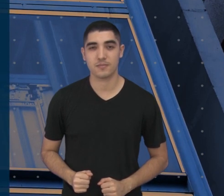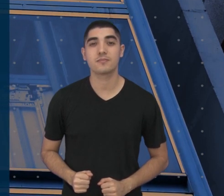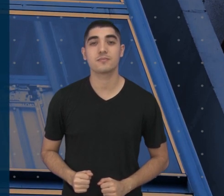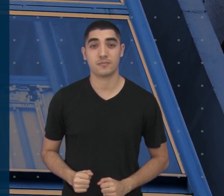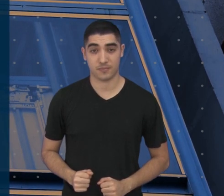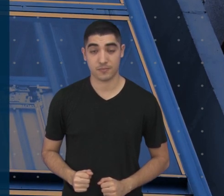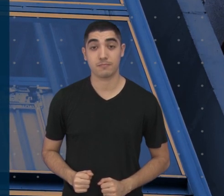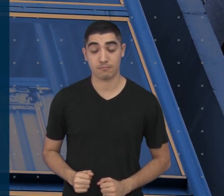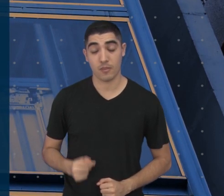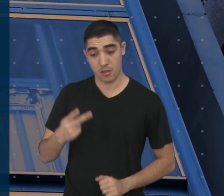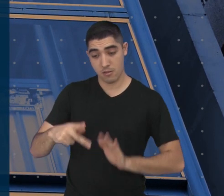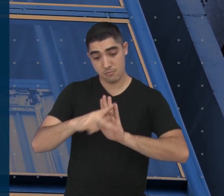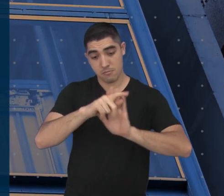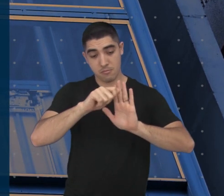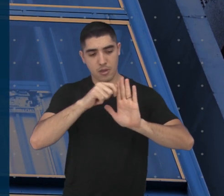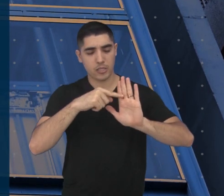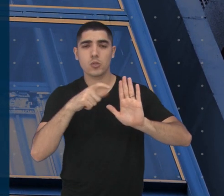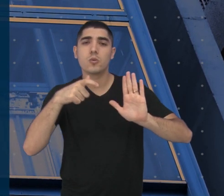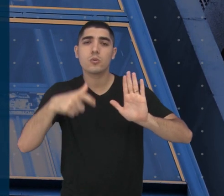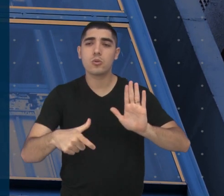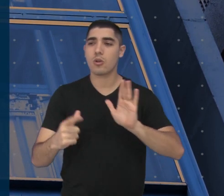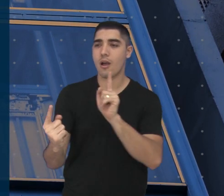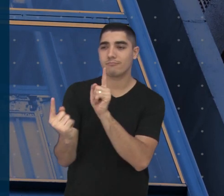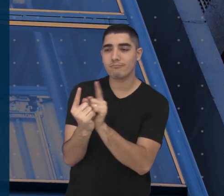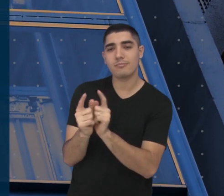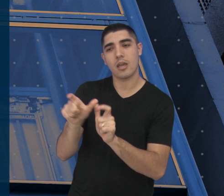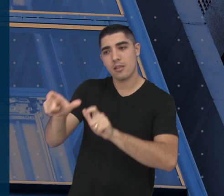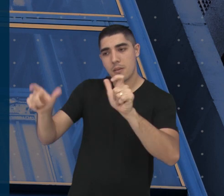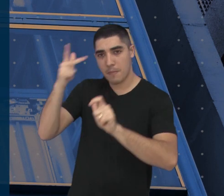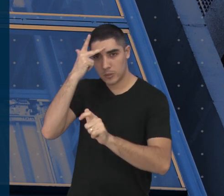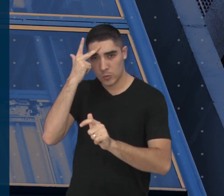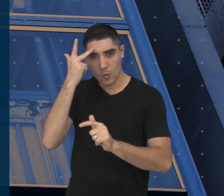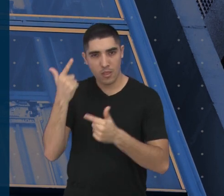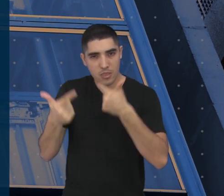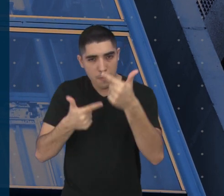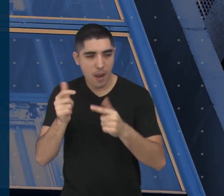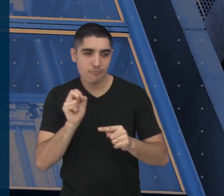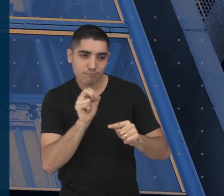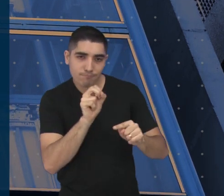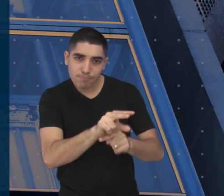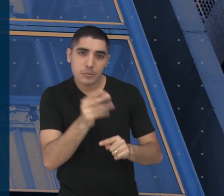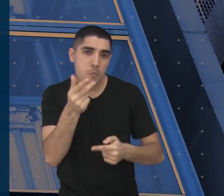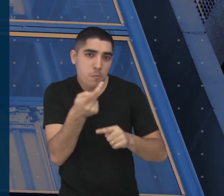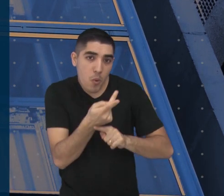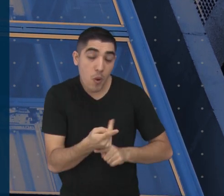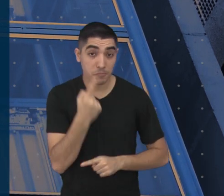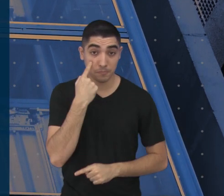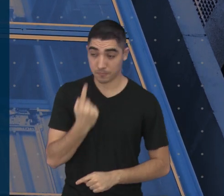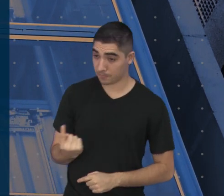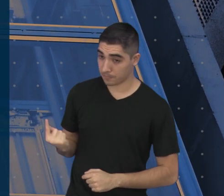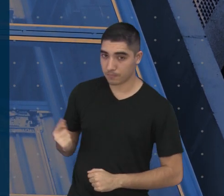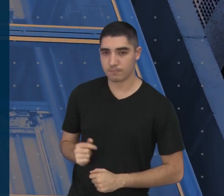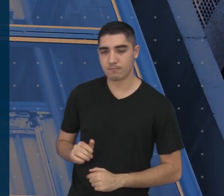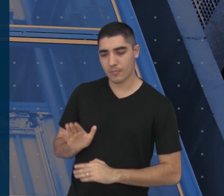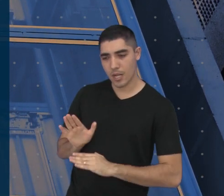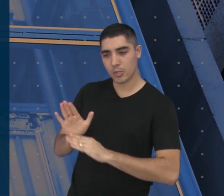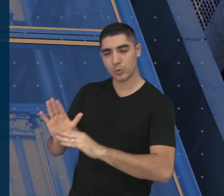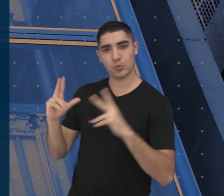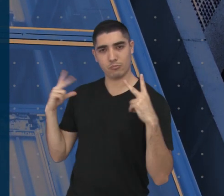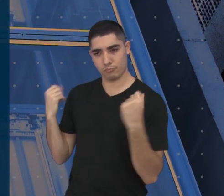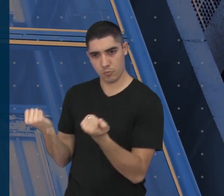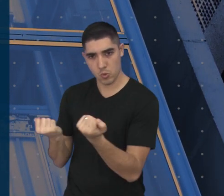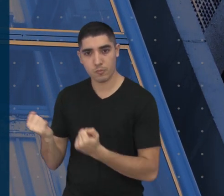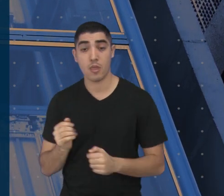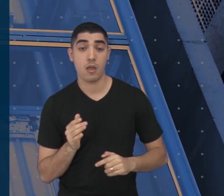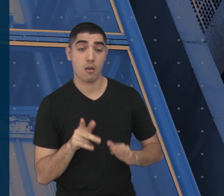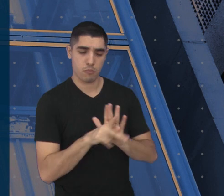O PAT, Posto de Atendimento ao Trabalhador de São José dos Campos, tem oportunidades de emprego para ajudante de